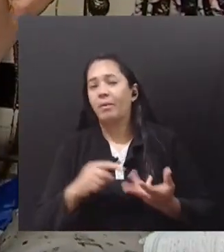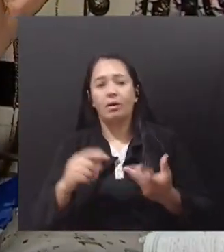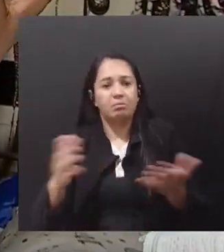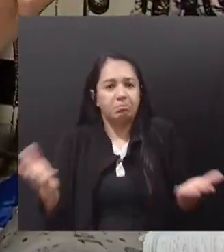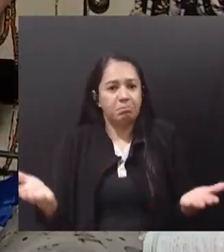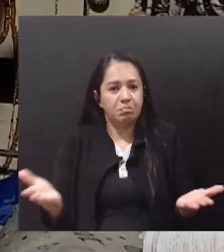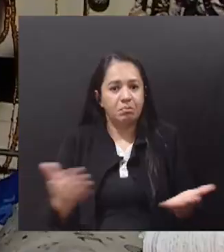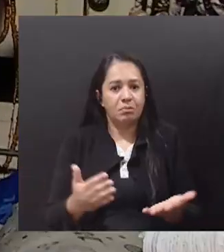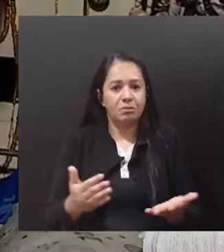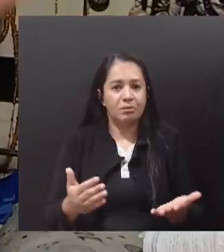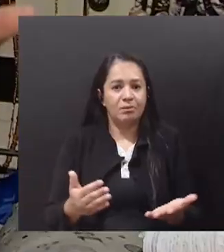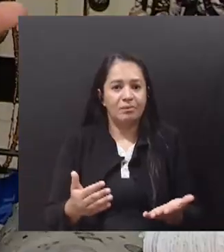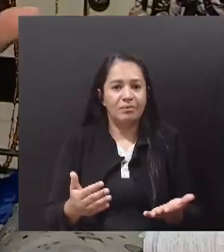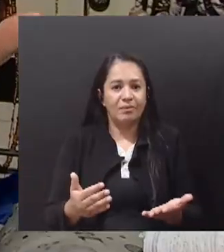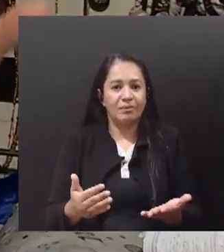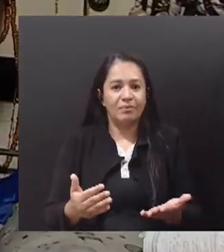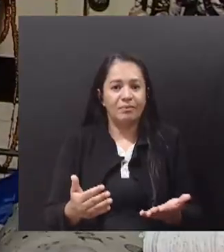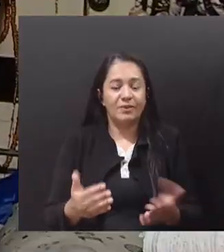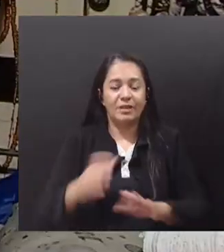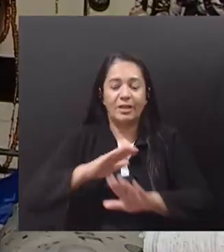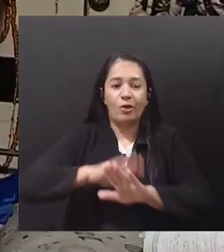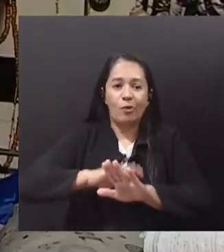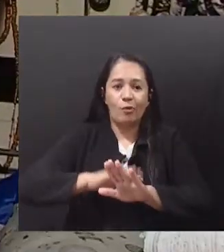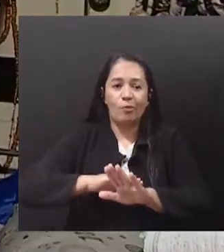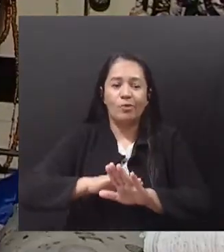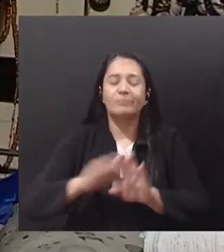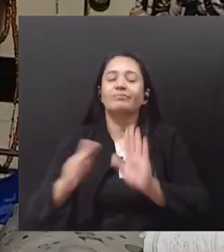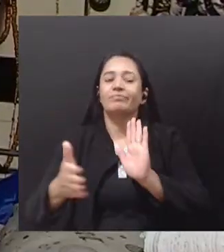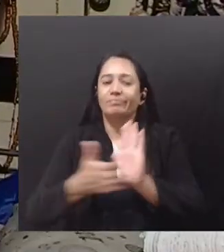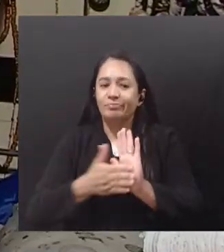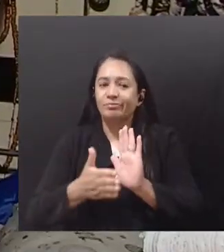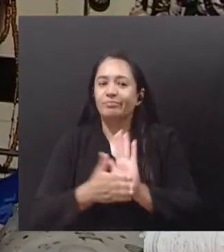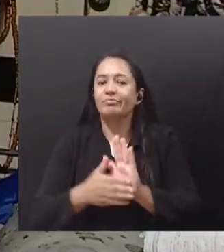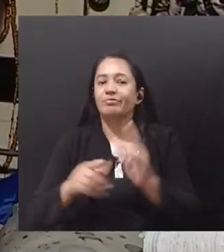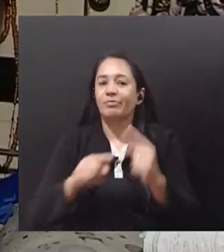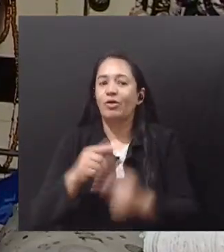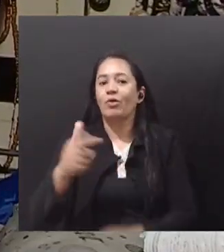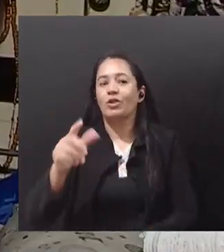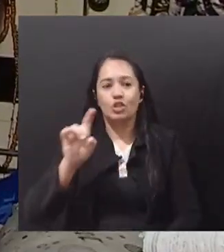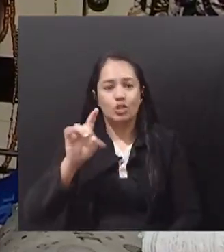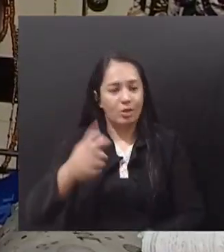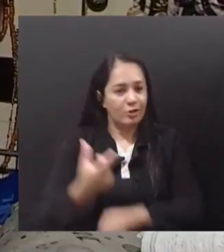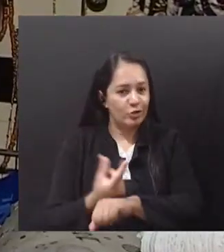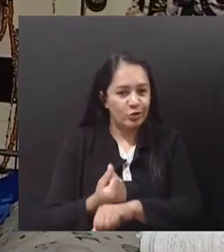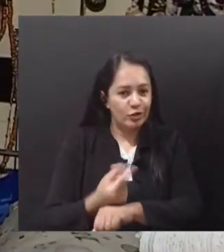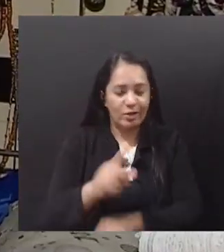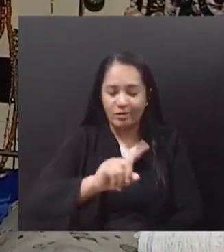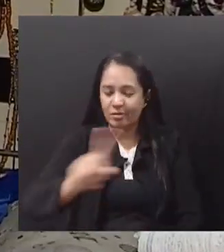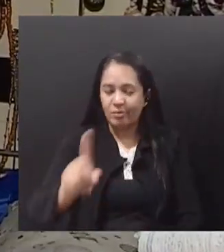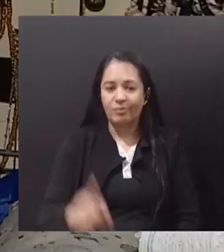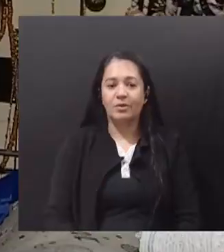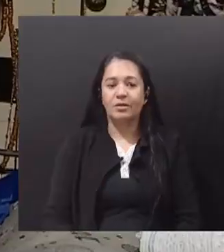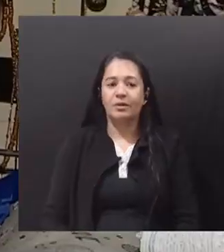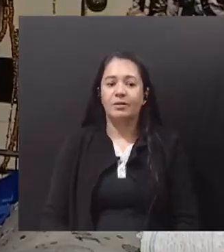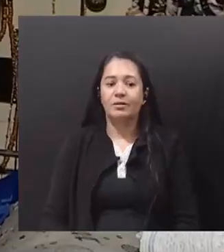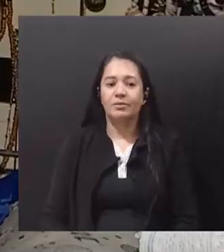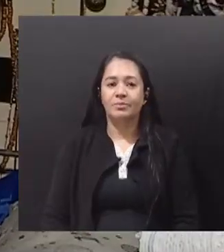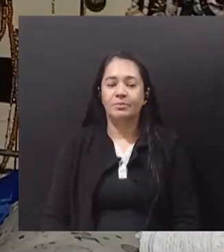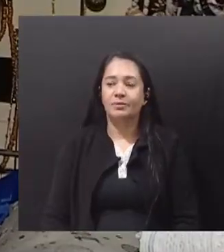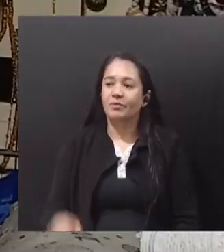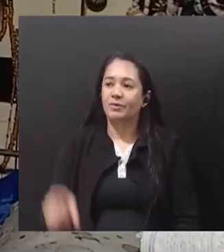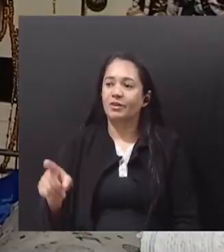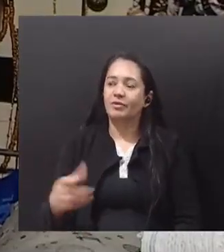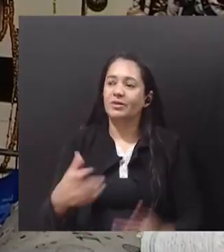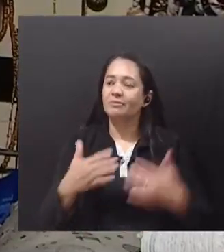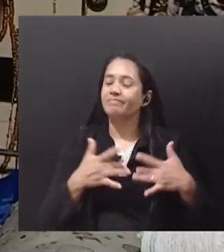Então, assim, tem um outro propósito, não é só o dinheiro. Então, quando você vem aberta